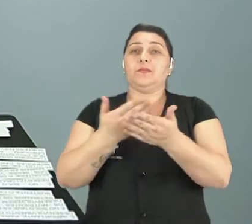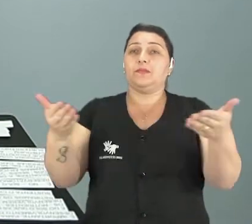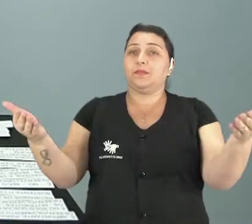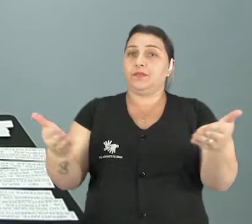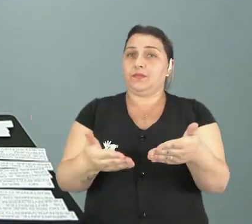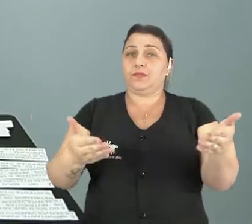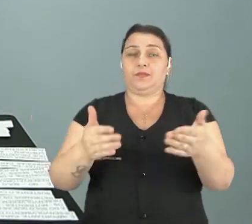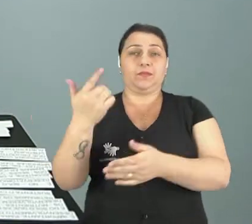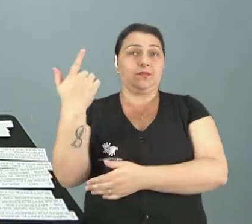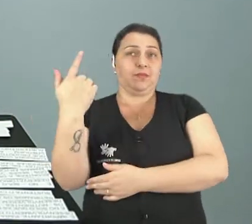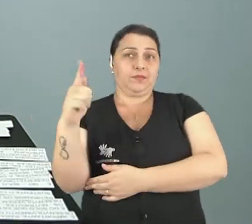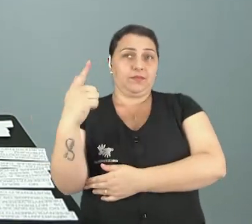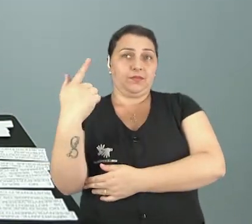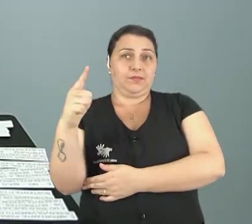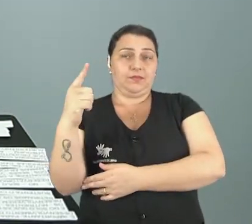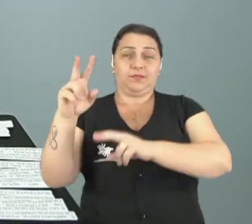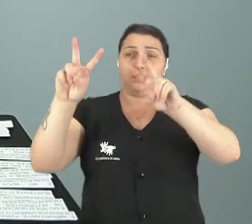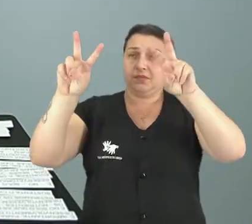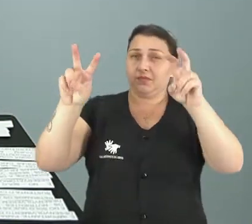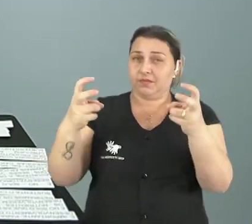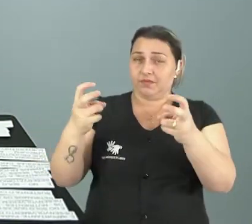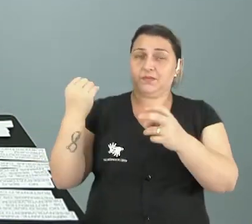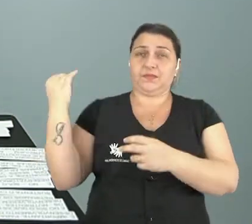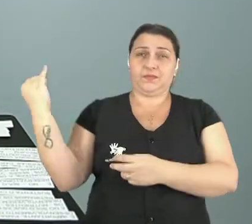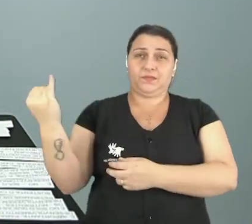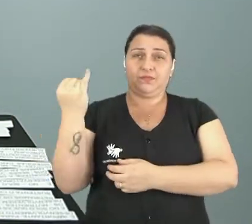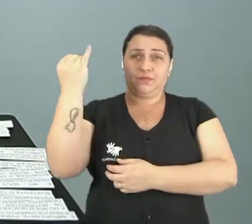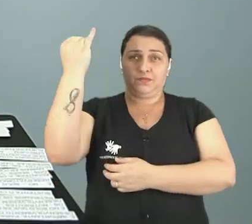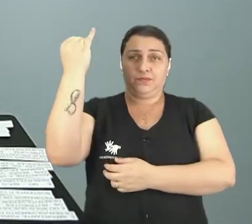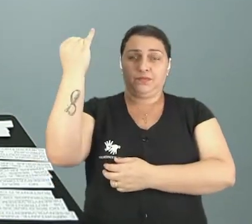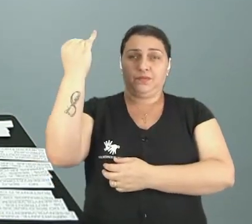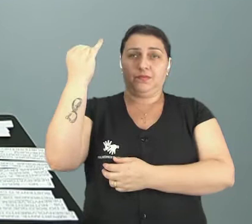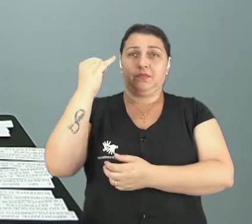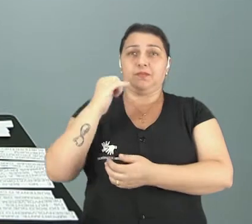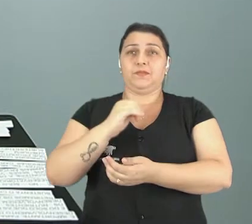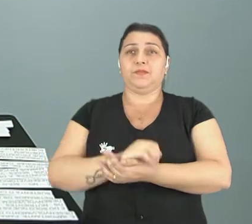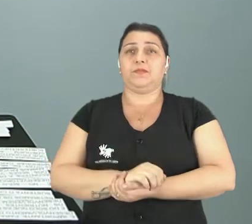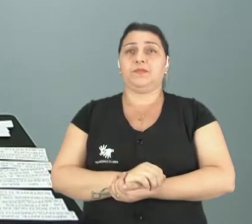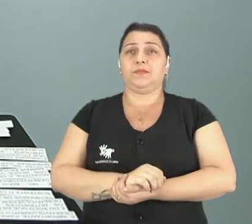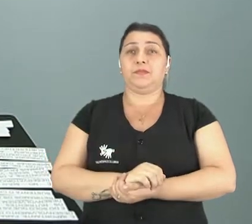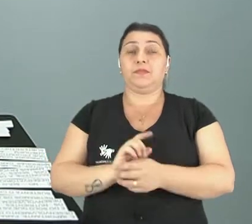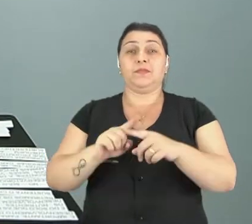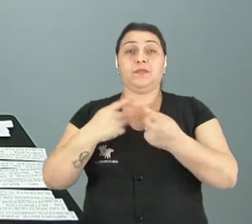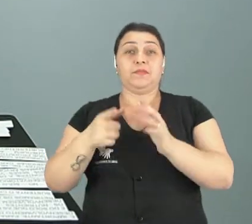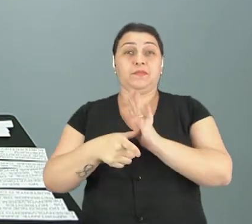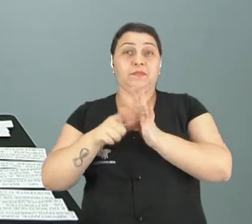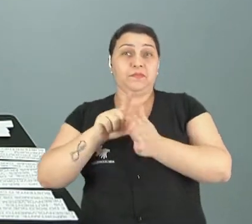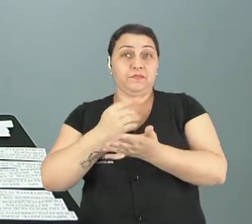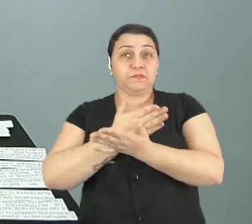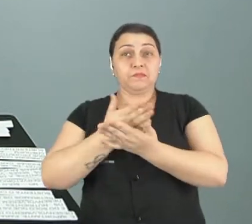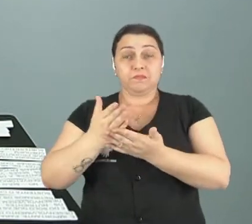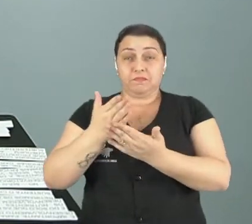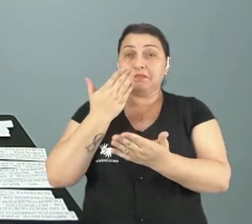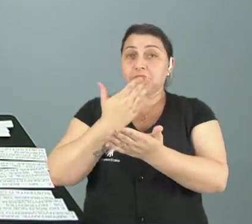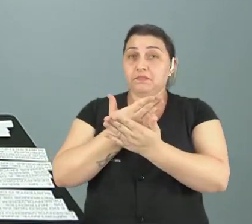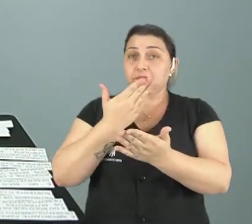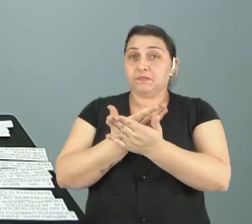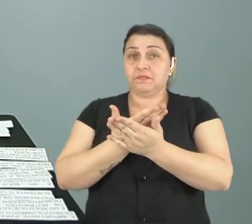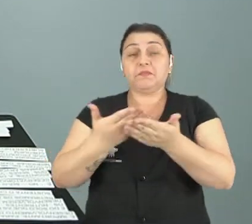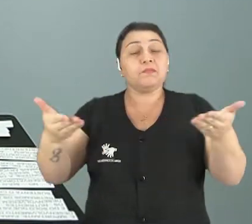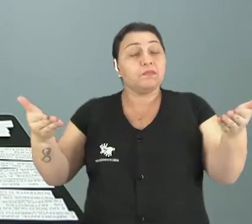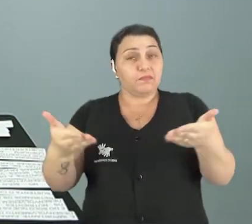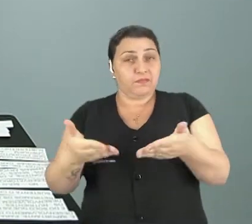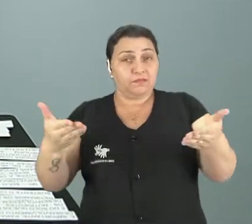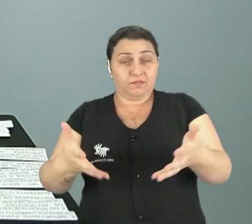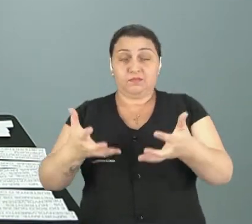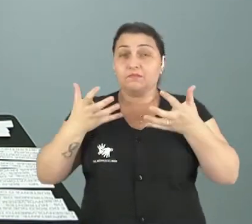será em Geografia, com um tema muito importante. Mas antes de iniciar nossa aula de hoje,